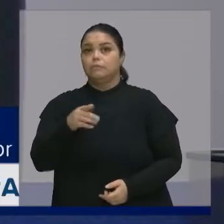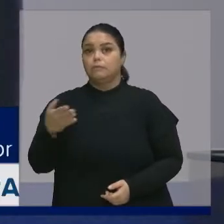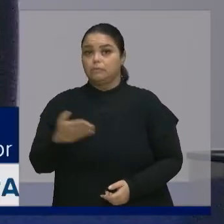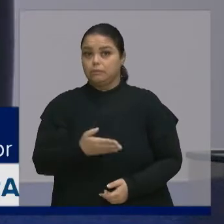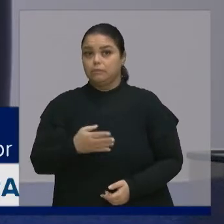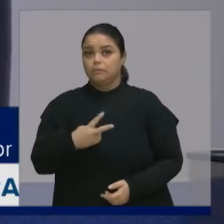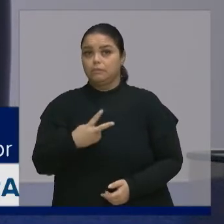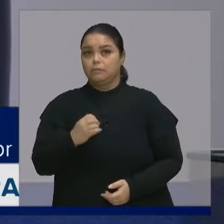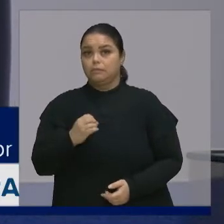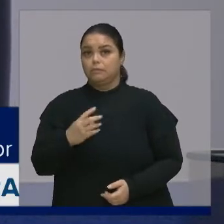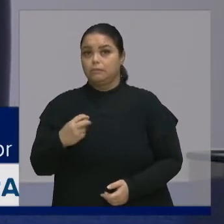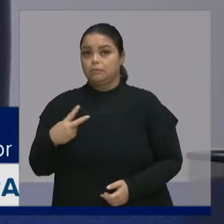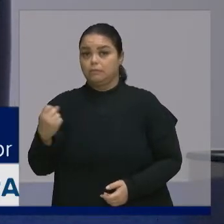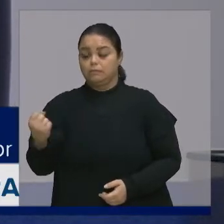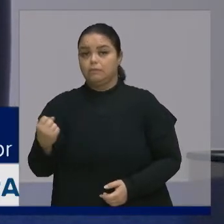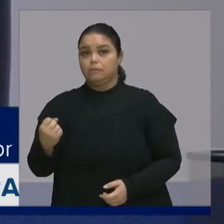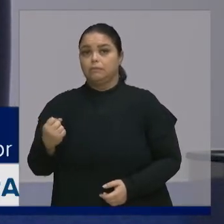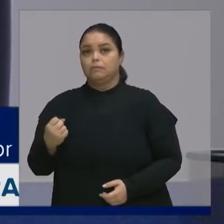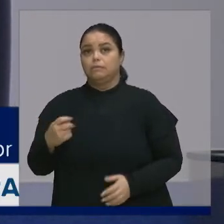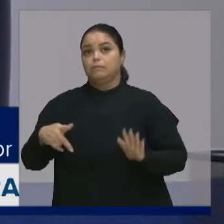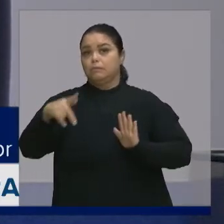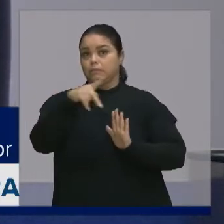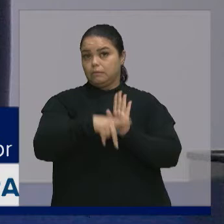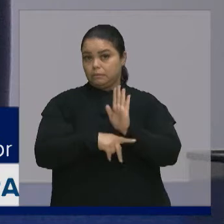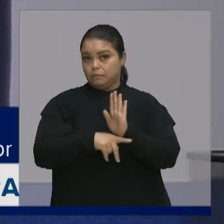7064/2021. Projeto de lei número